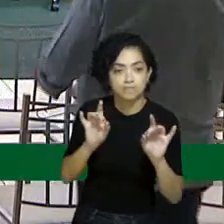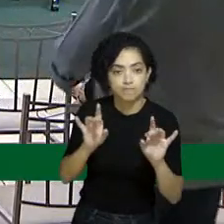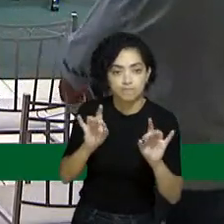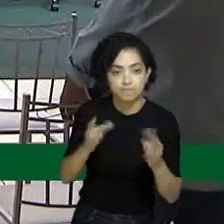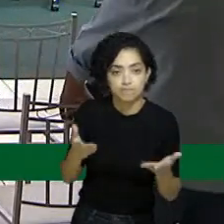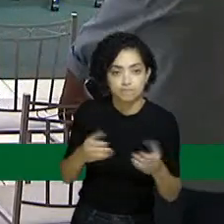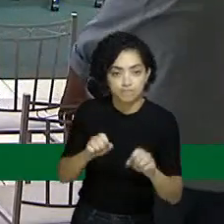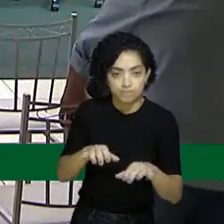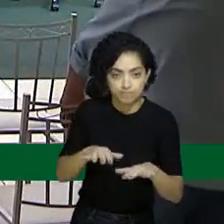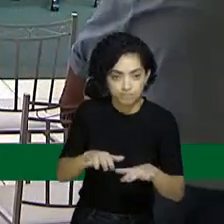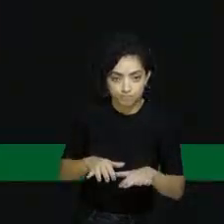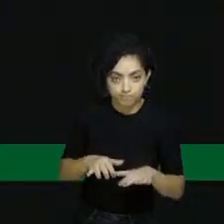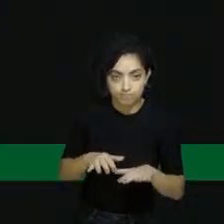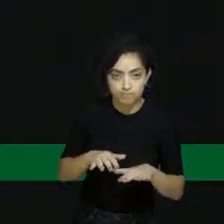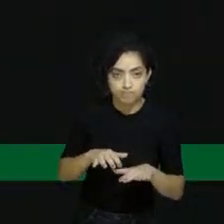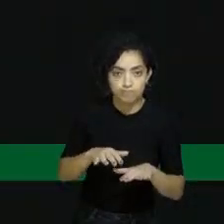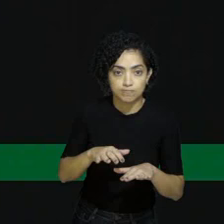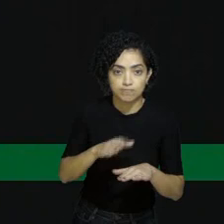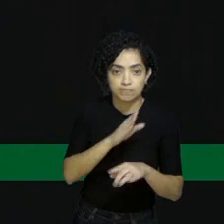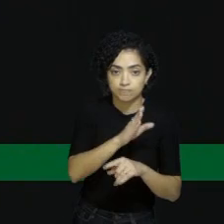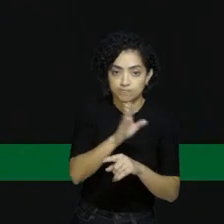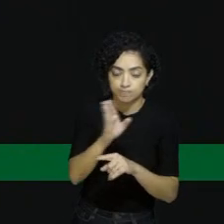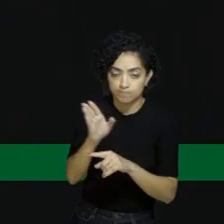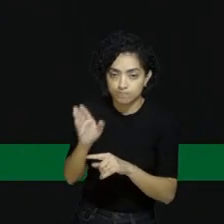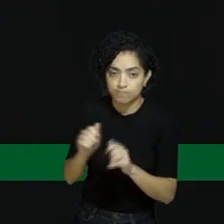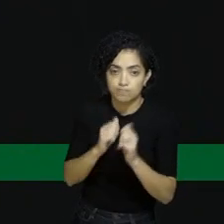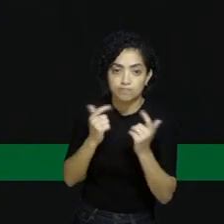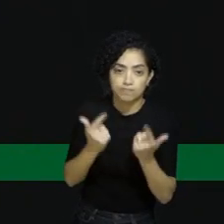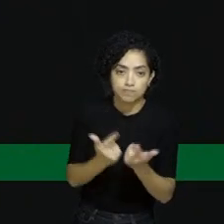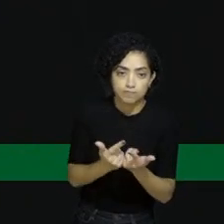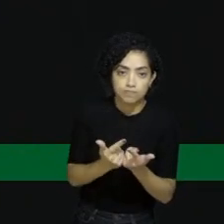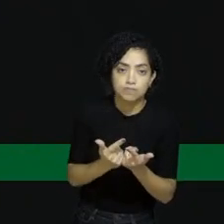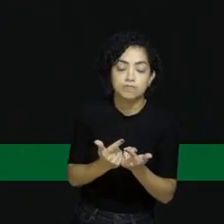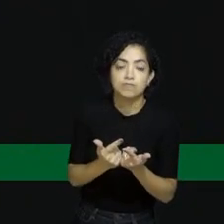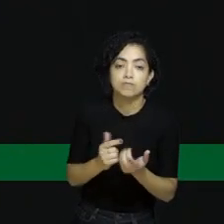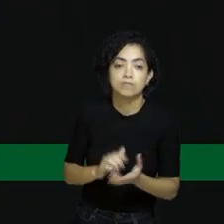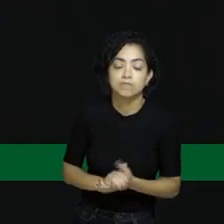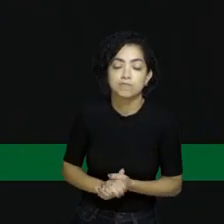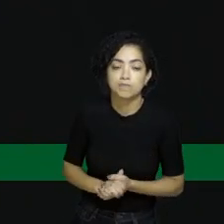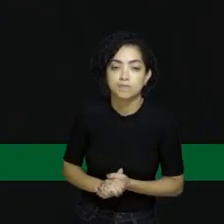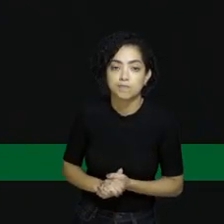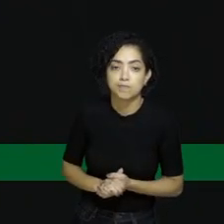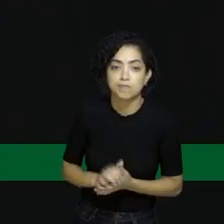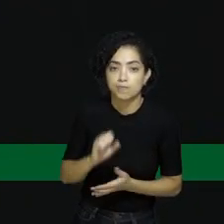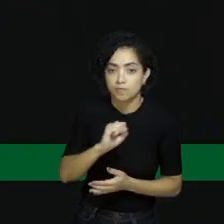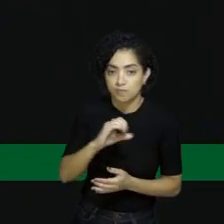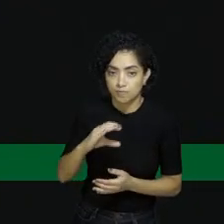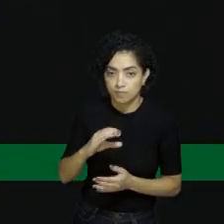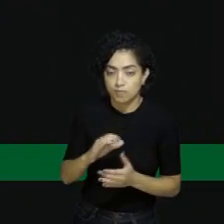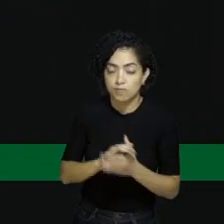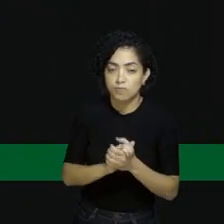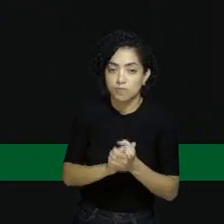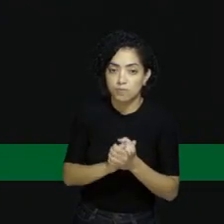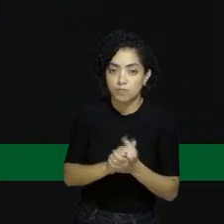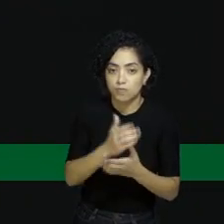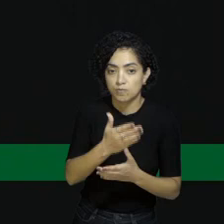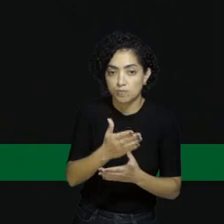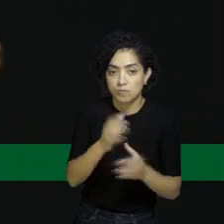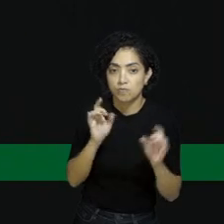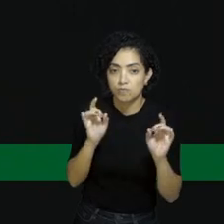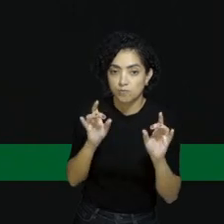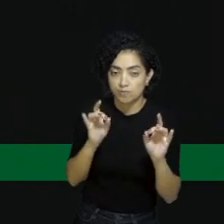sessão descentralizada da Assembleia Legislativa do Estado de Santa Catarina. Cumprimento especial ao